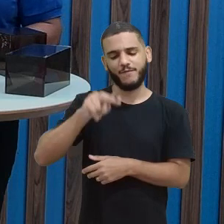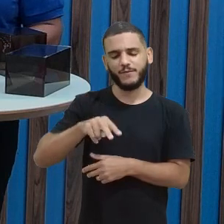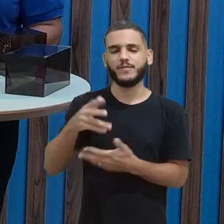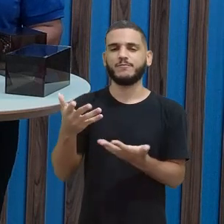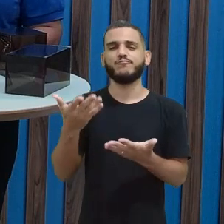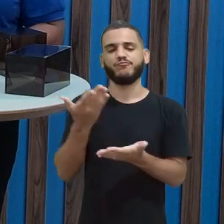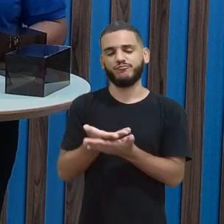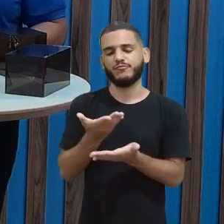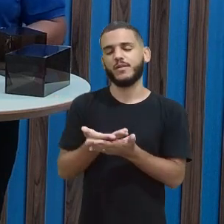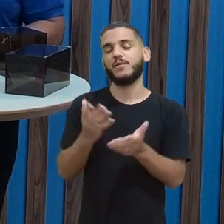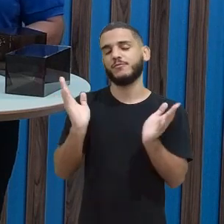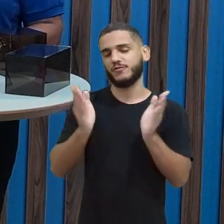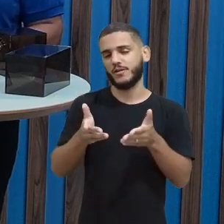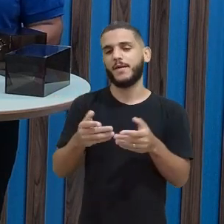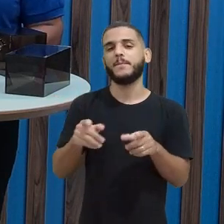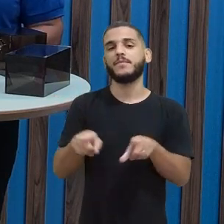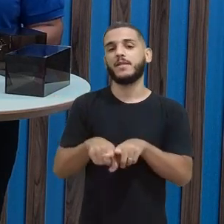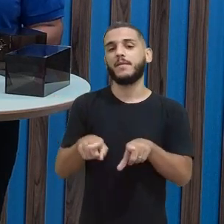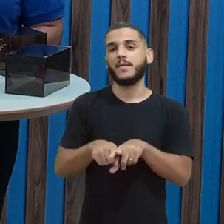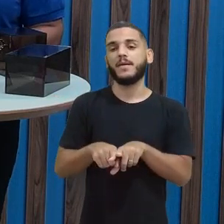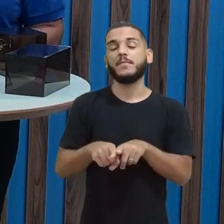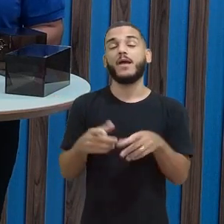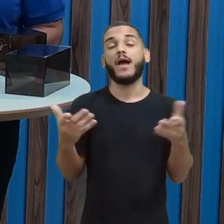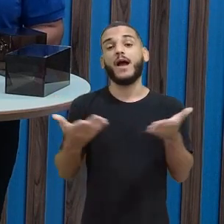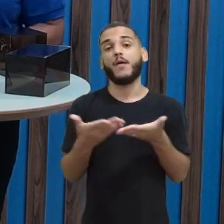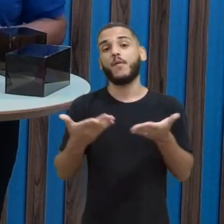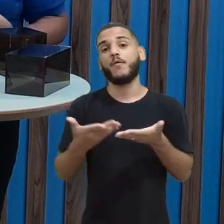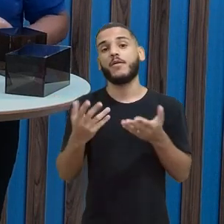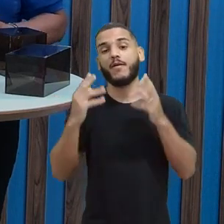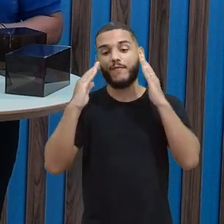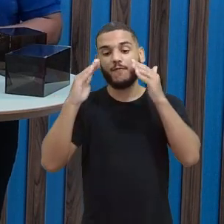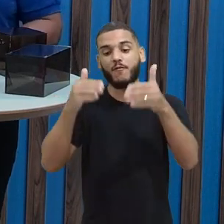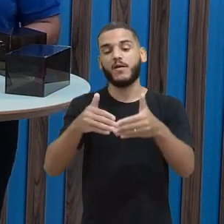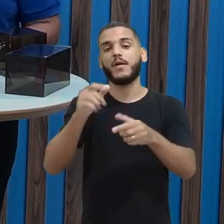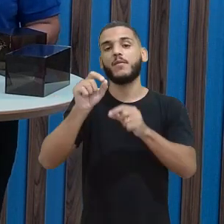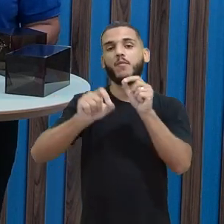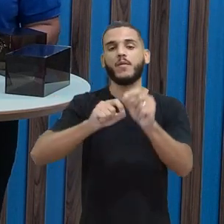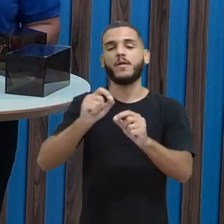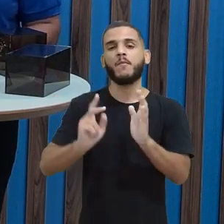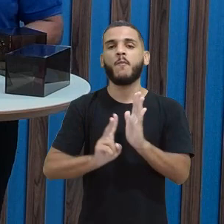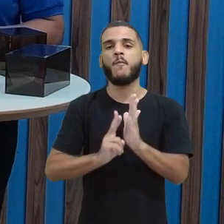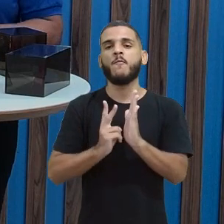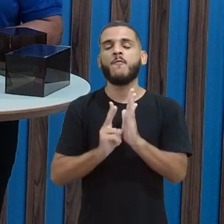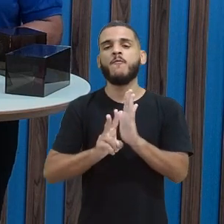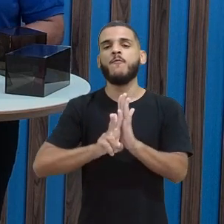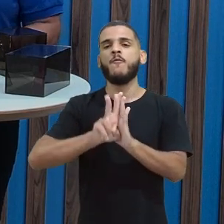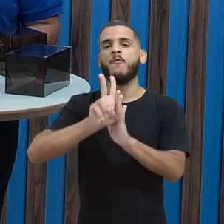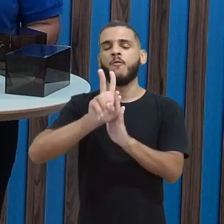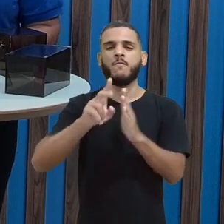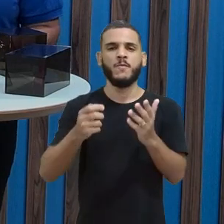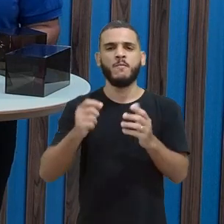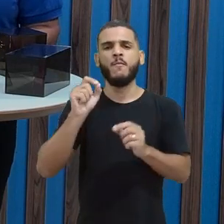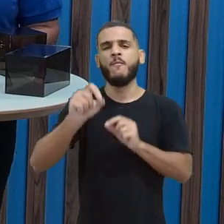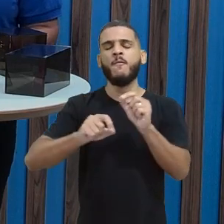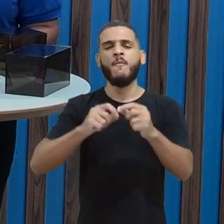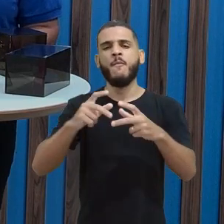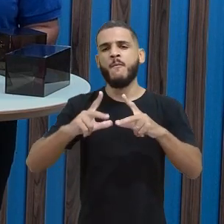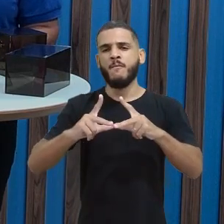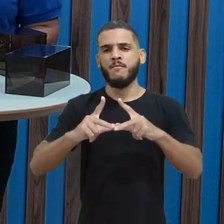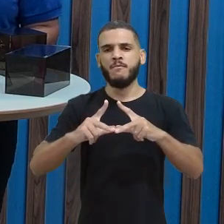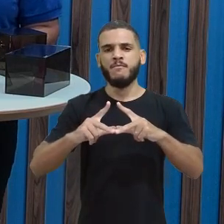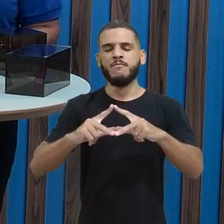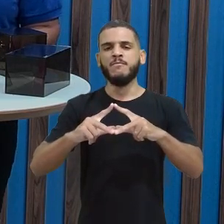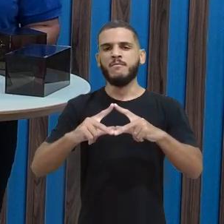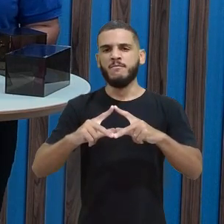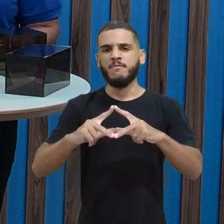perímetro, né? E agora vamos ver volume. E o volume de um prisma. O que é um prisma, né? Vocês